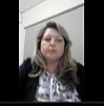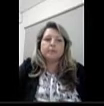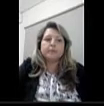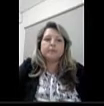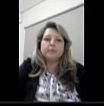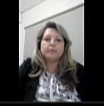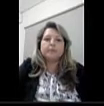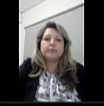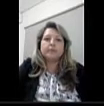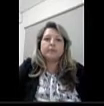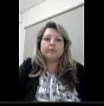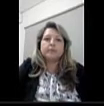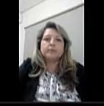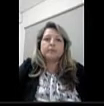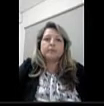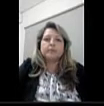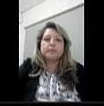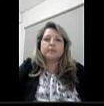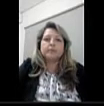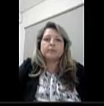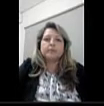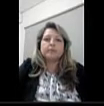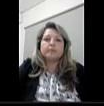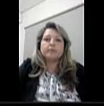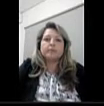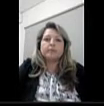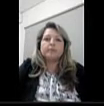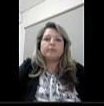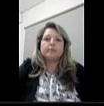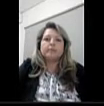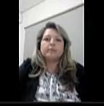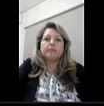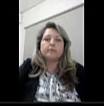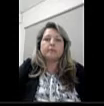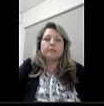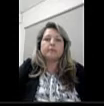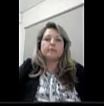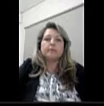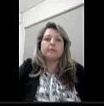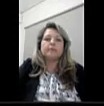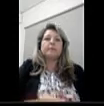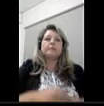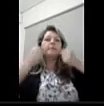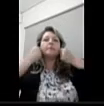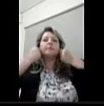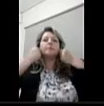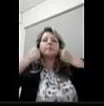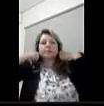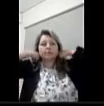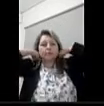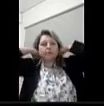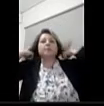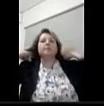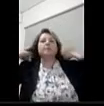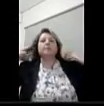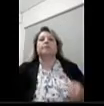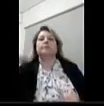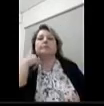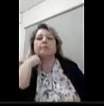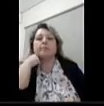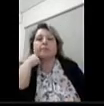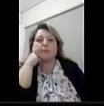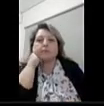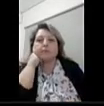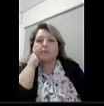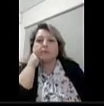probabilidade do comportamento acontecer. O reforço negativo é quando eu tiro alguma consequência que aumenta a